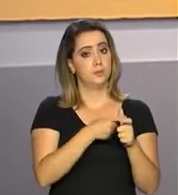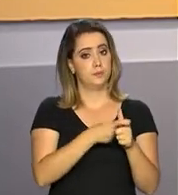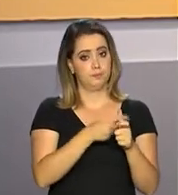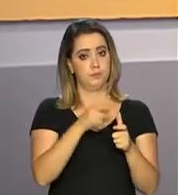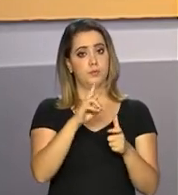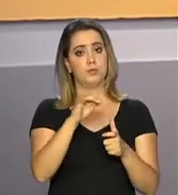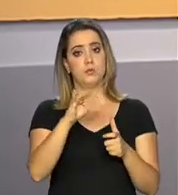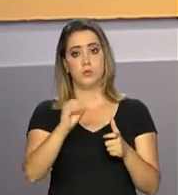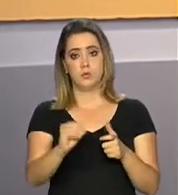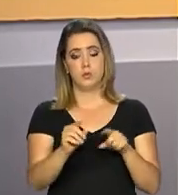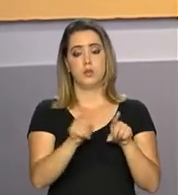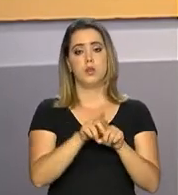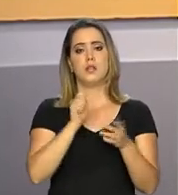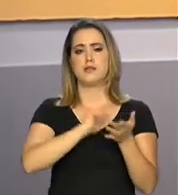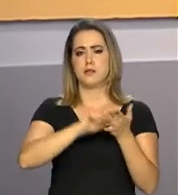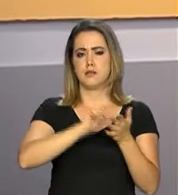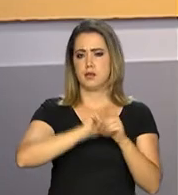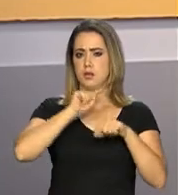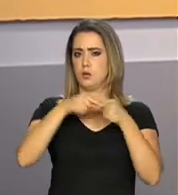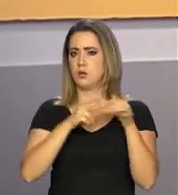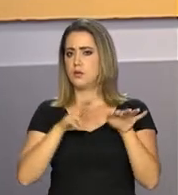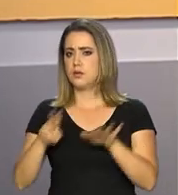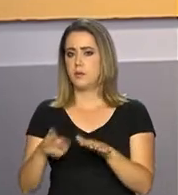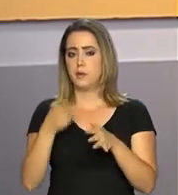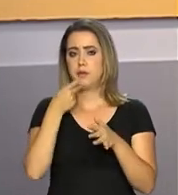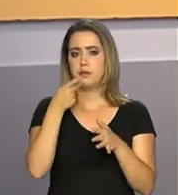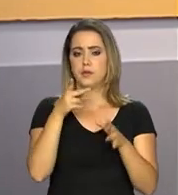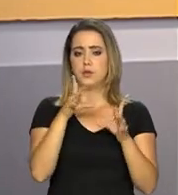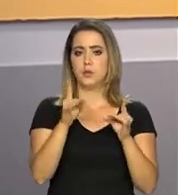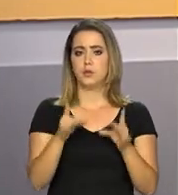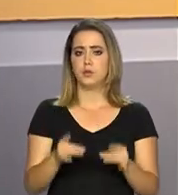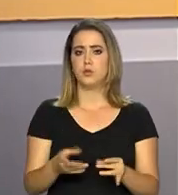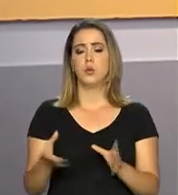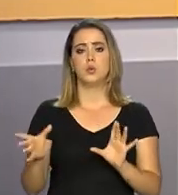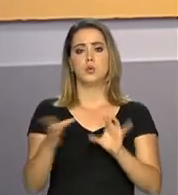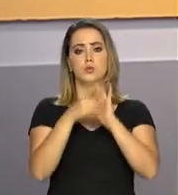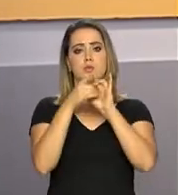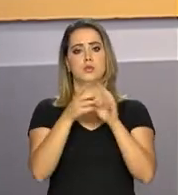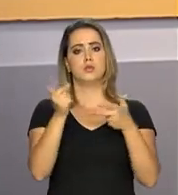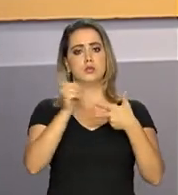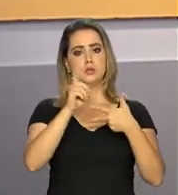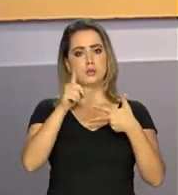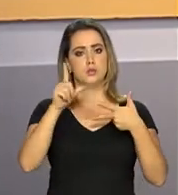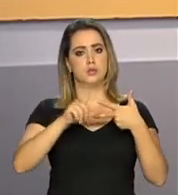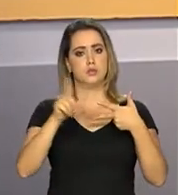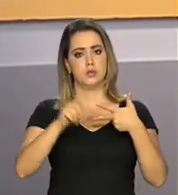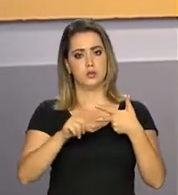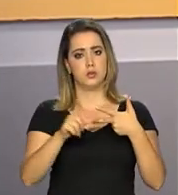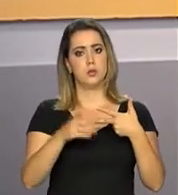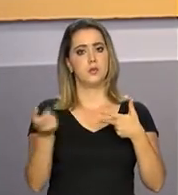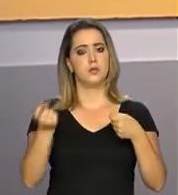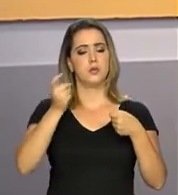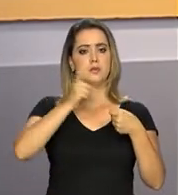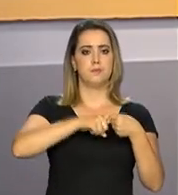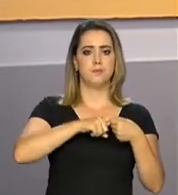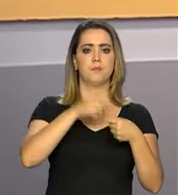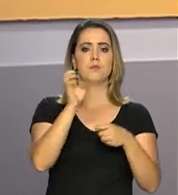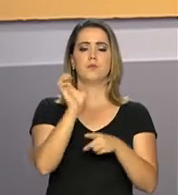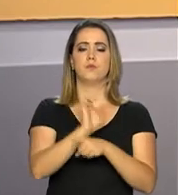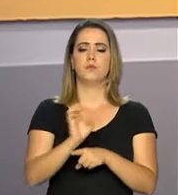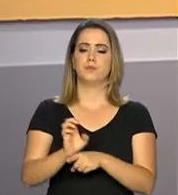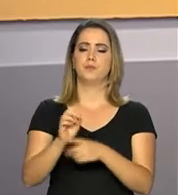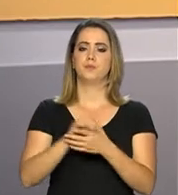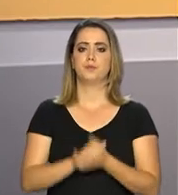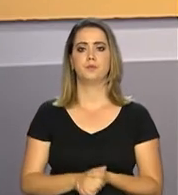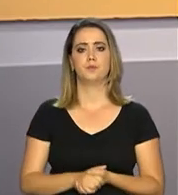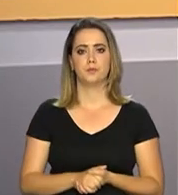ser assinado até a próxima semana e destacou o trabalho em conjunto entre executivo e legislativo para a recuperação do